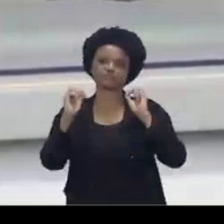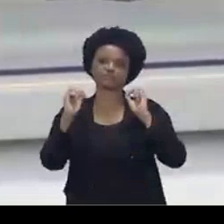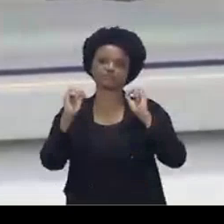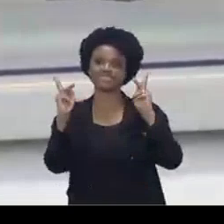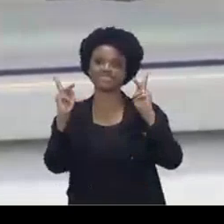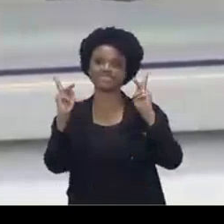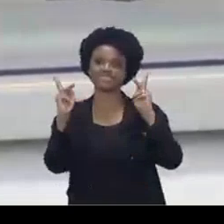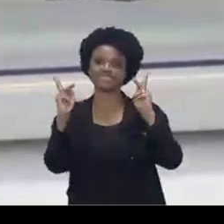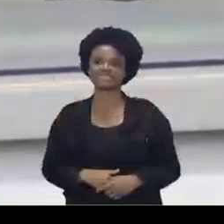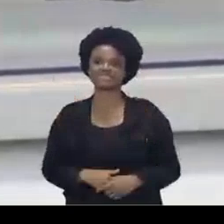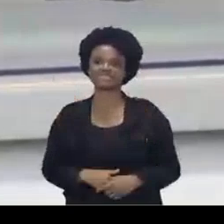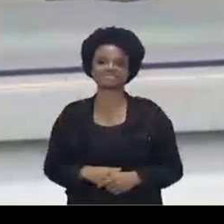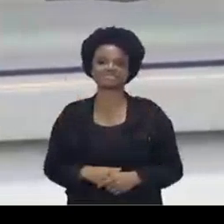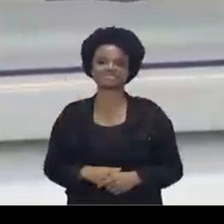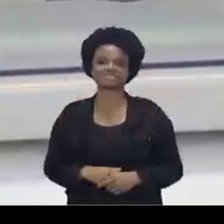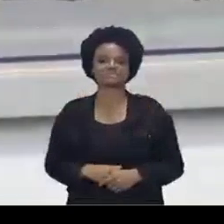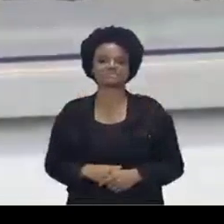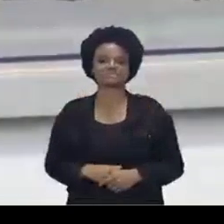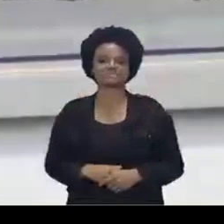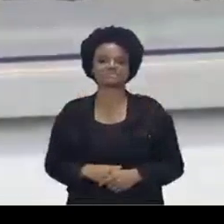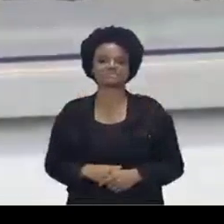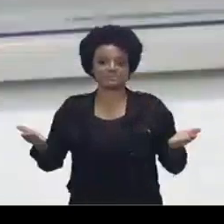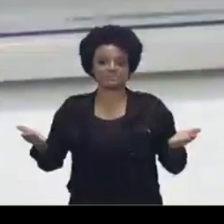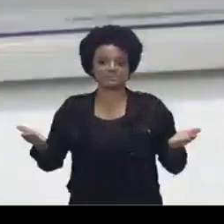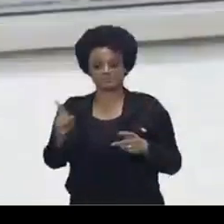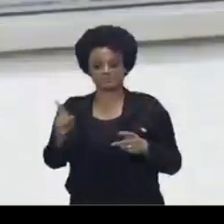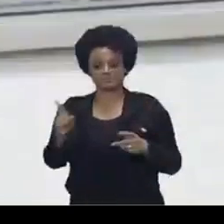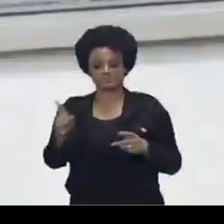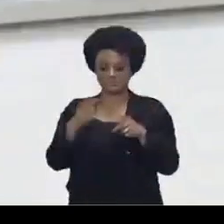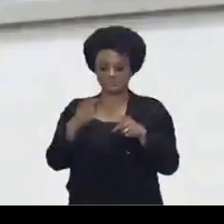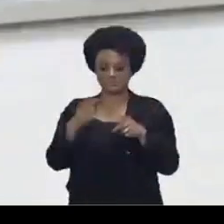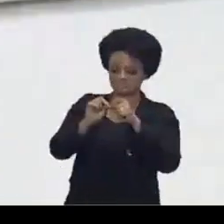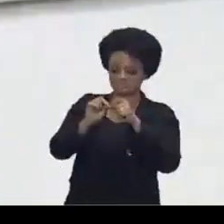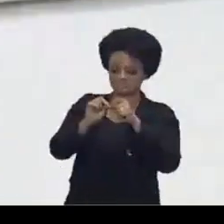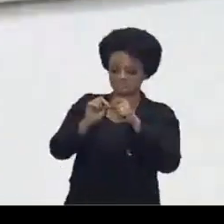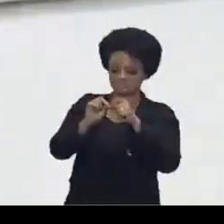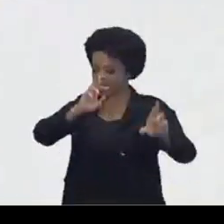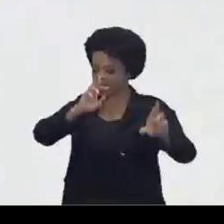Ok? E a análise, ela vai continuar